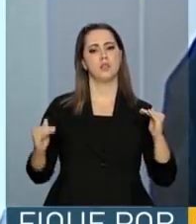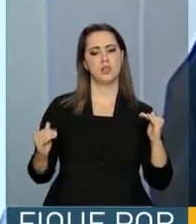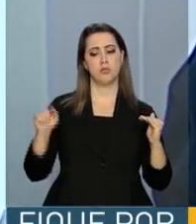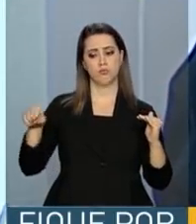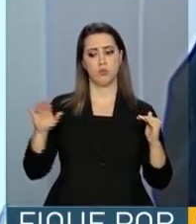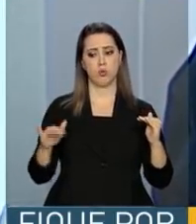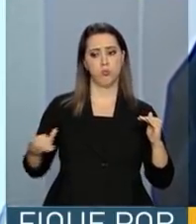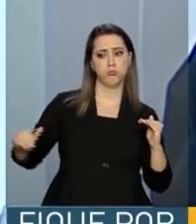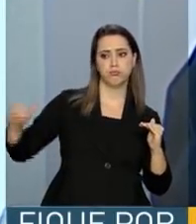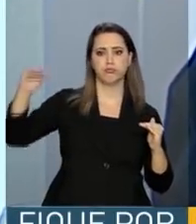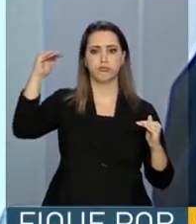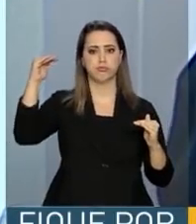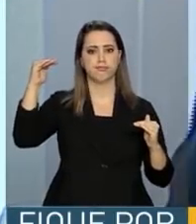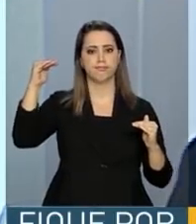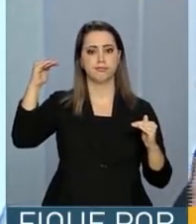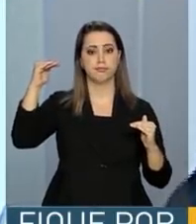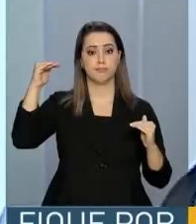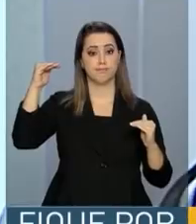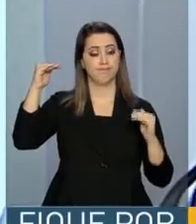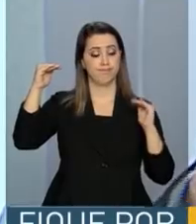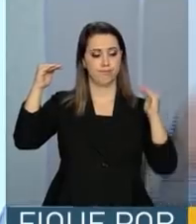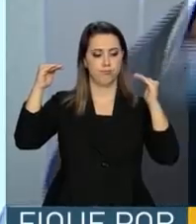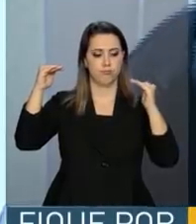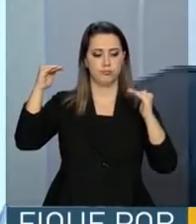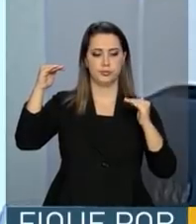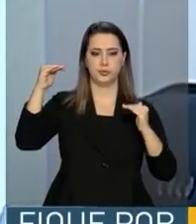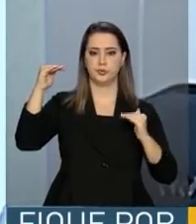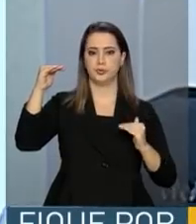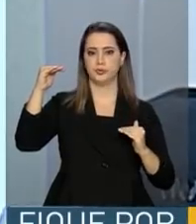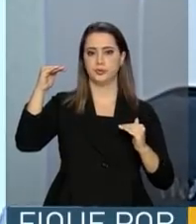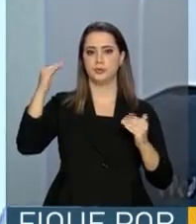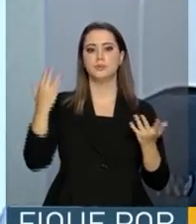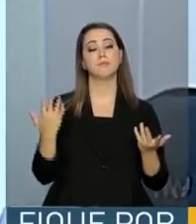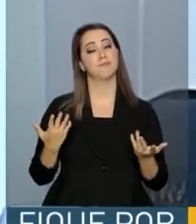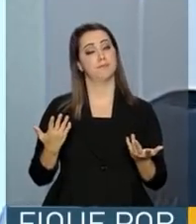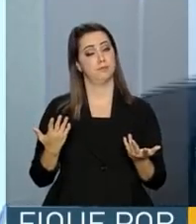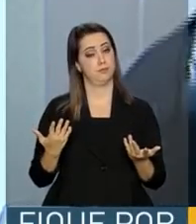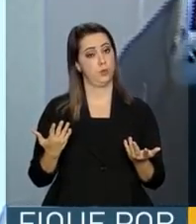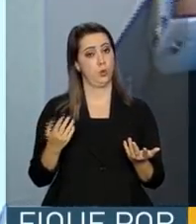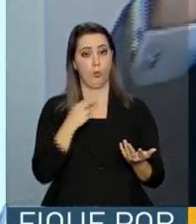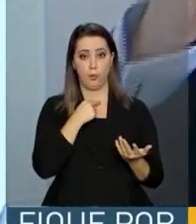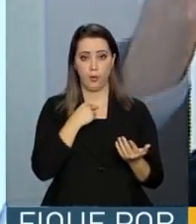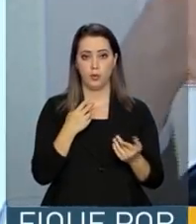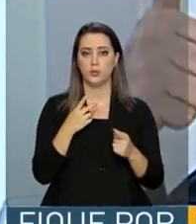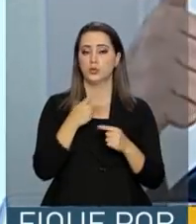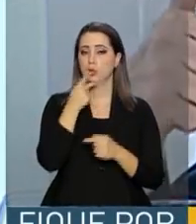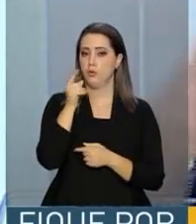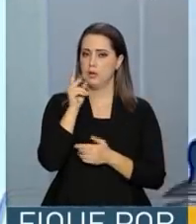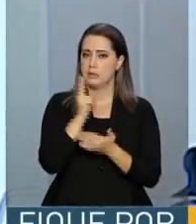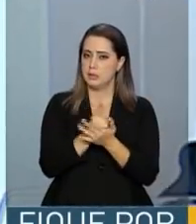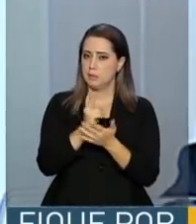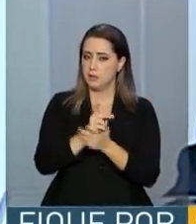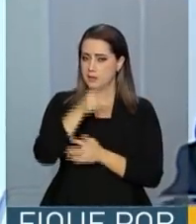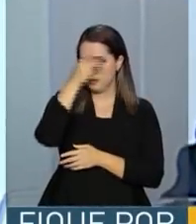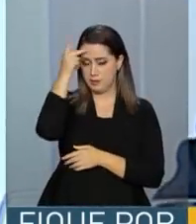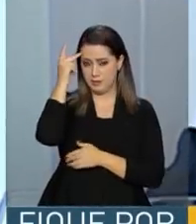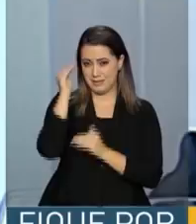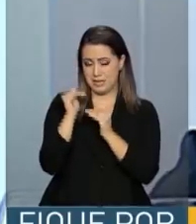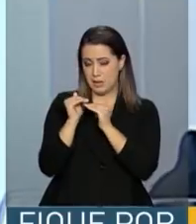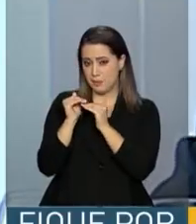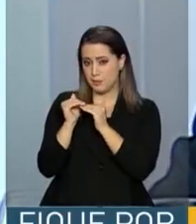aos parâmetros convencionais e não estamos causando prejuízo quando eu digo isso eu estou dizendo que mesmo aqueles que ganham as entidades